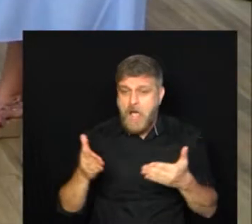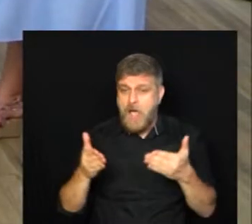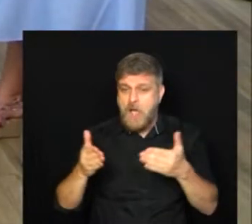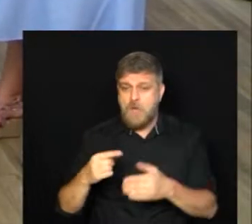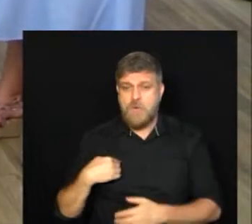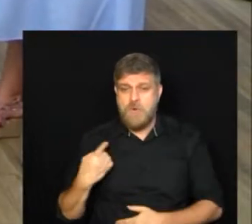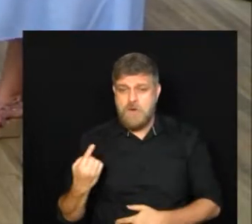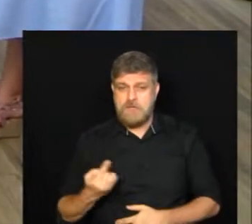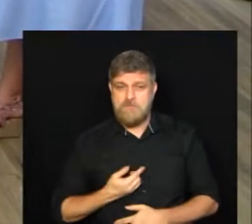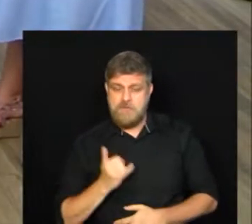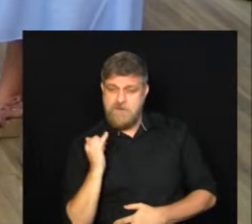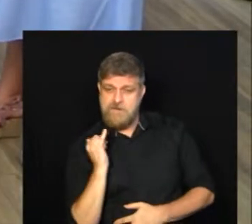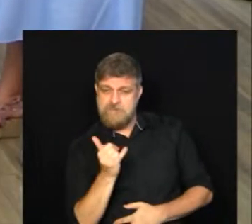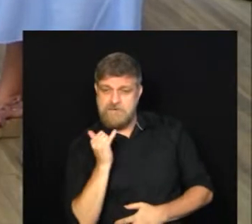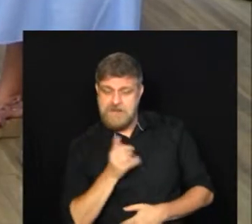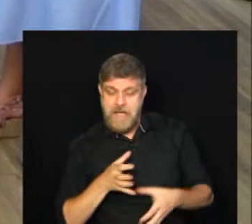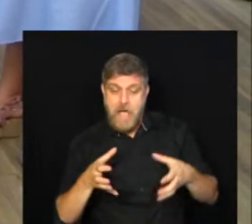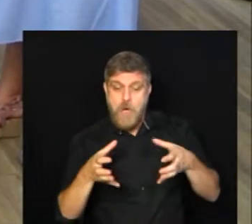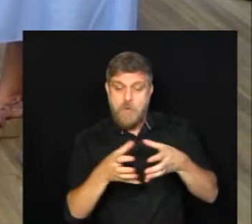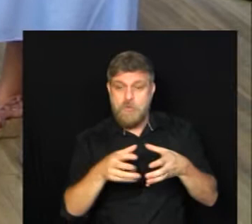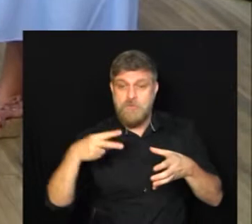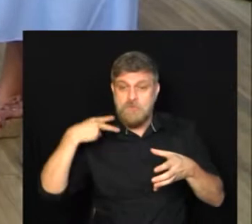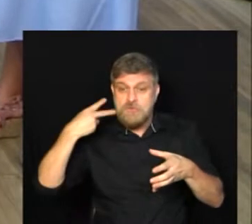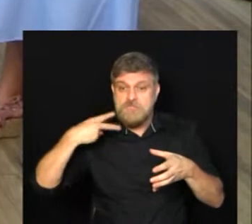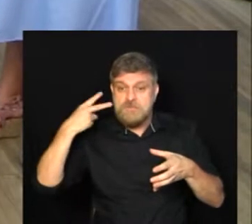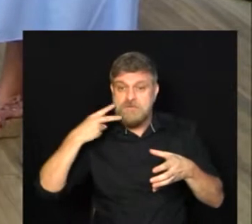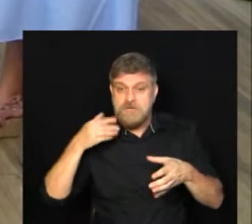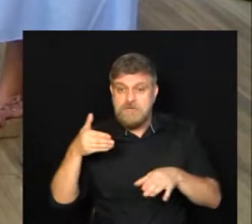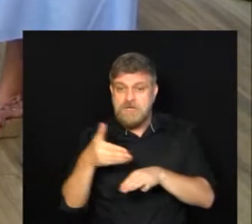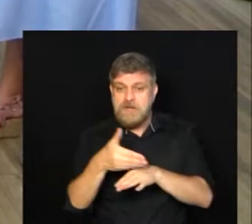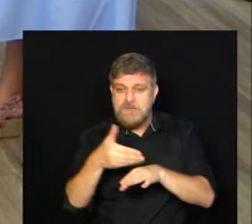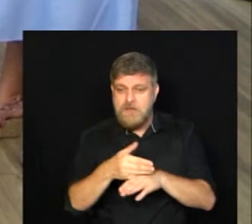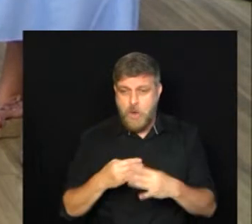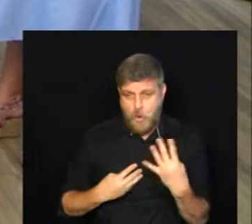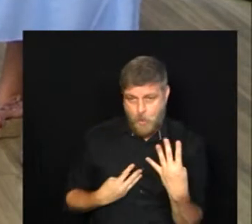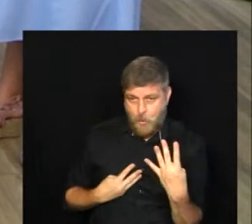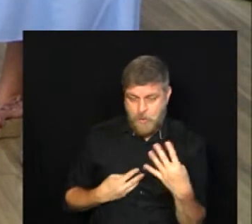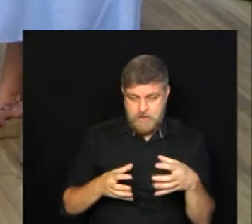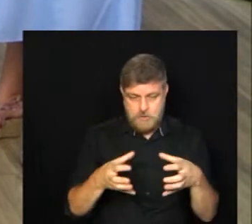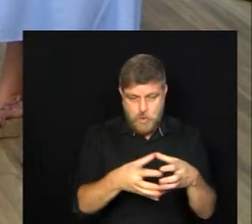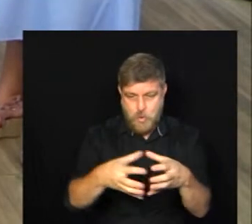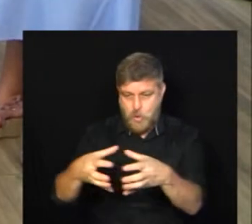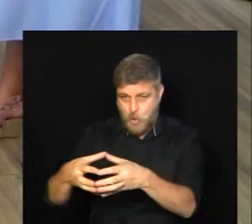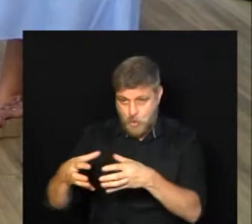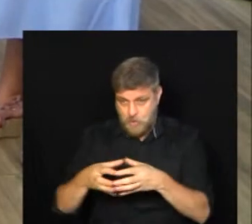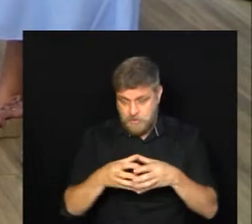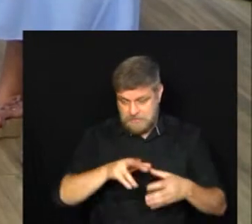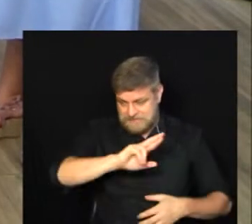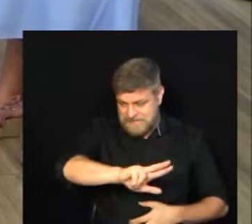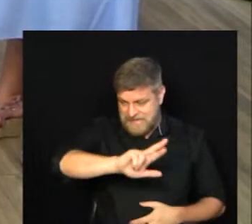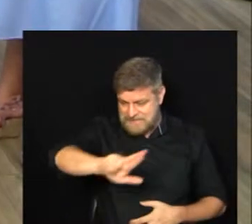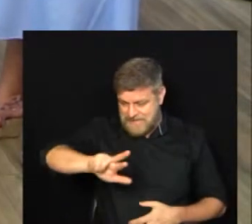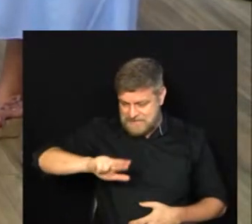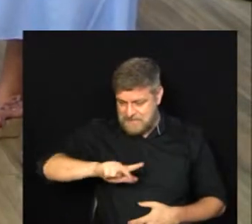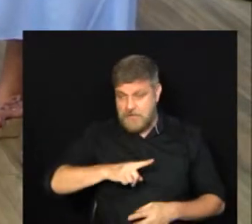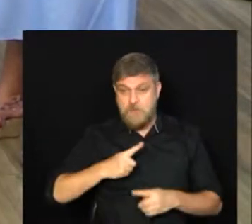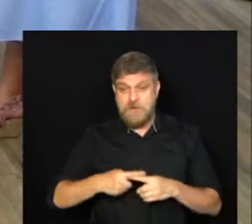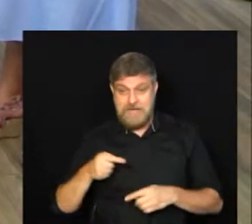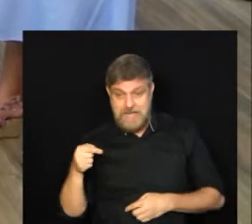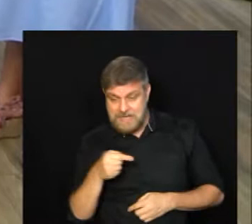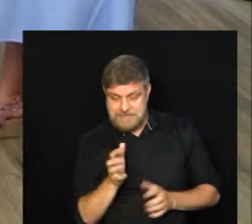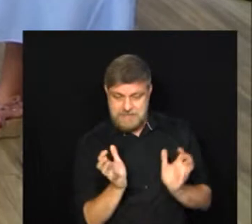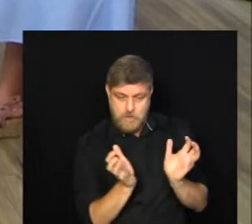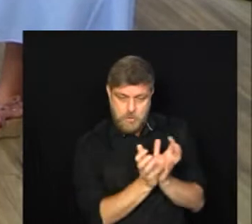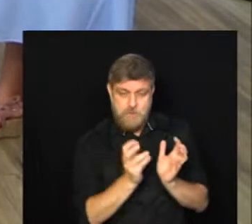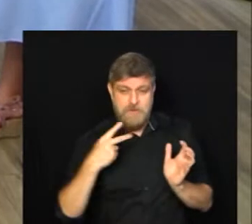com a nossa atualização das comissões permanentes. Hoje, mais 4. Isso, mais 4. Até porque essas comissões,